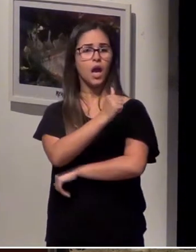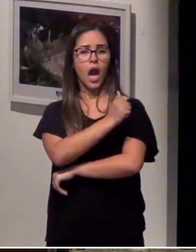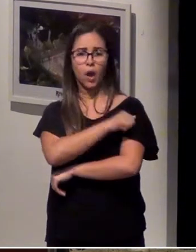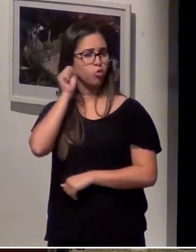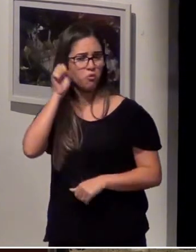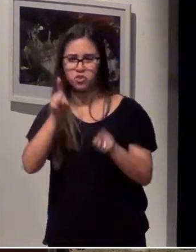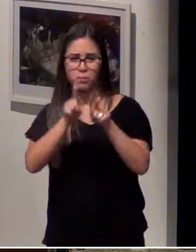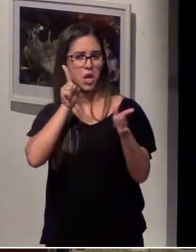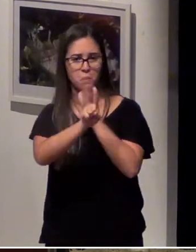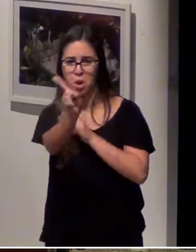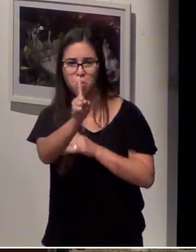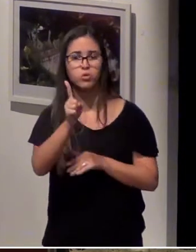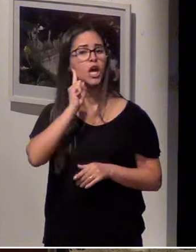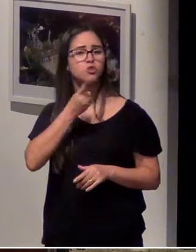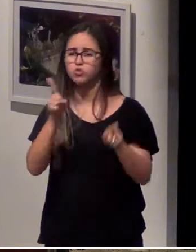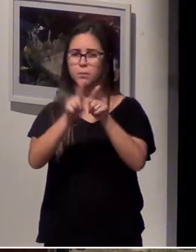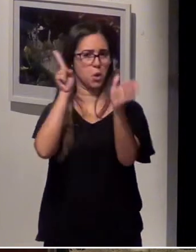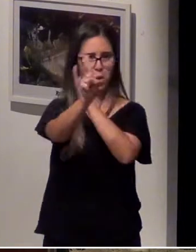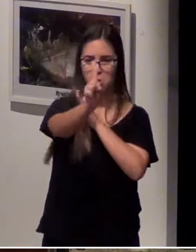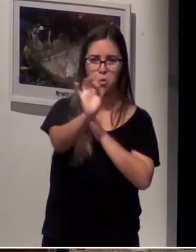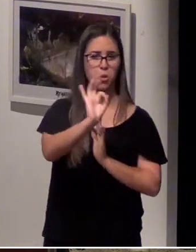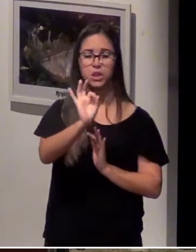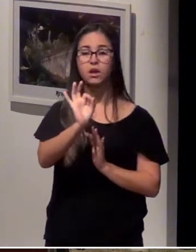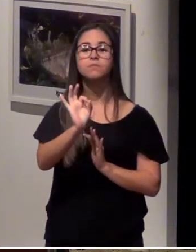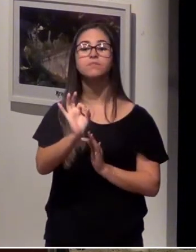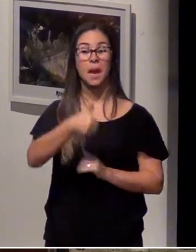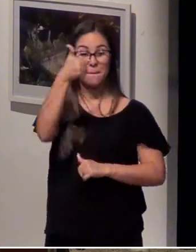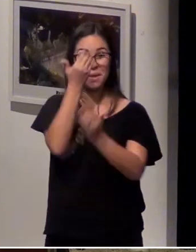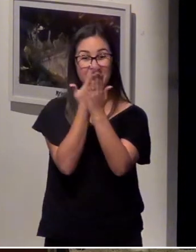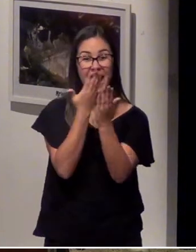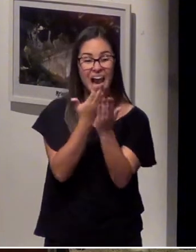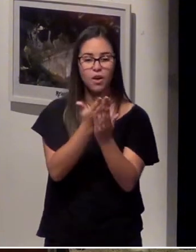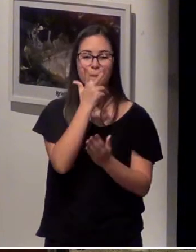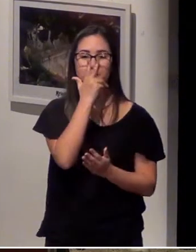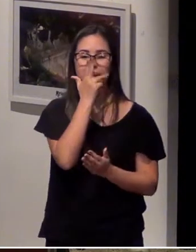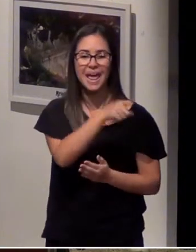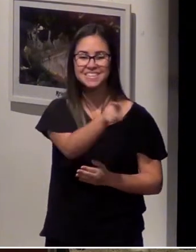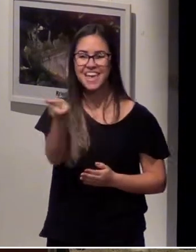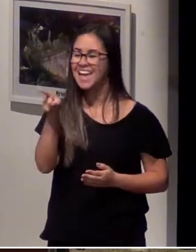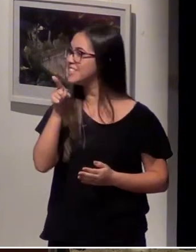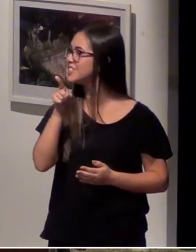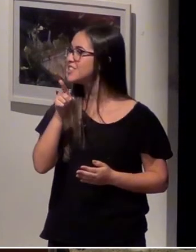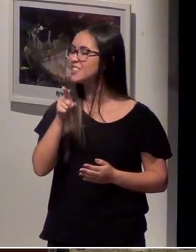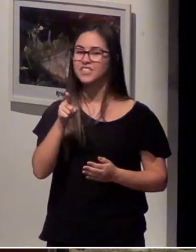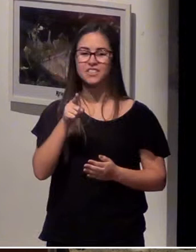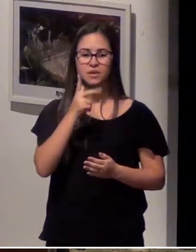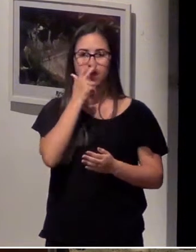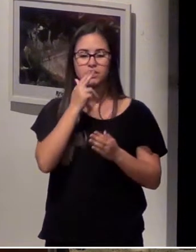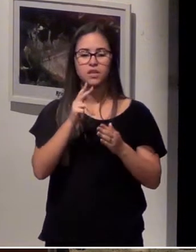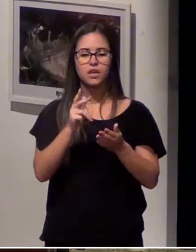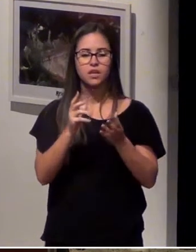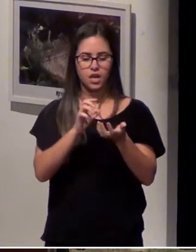alunos ouvintes perguntam, nem os alunos surdos perguntam. Passa a primeira aula, parece que eles assim, são